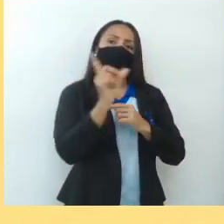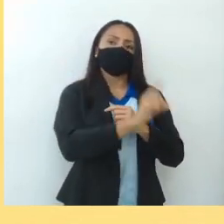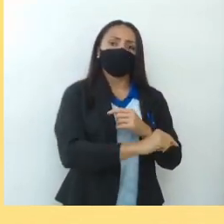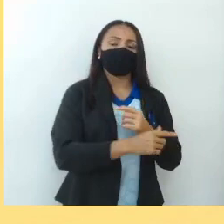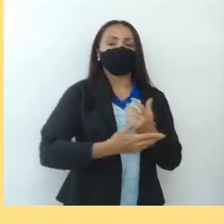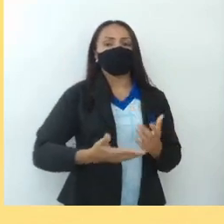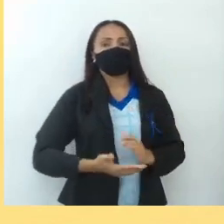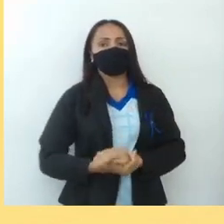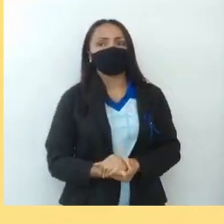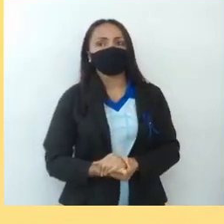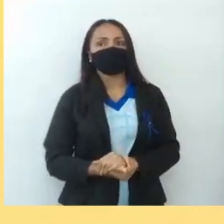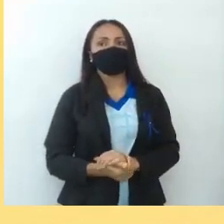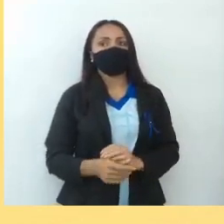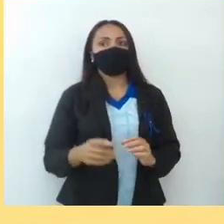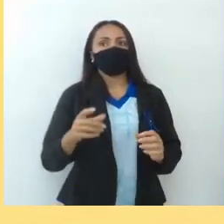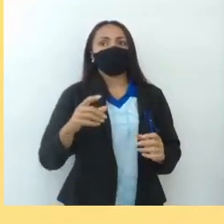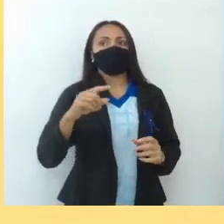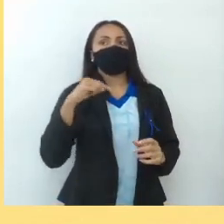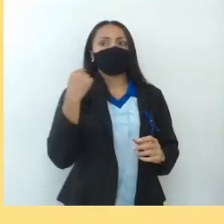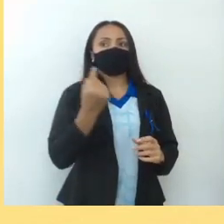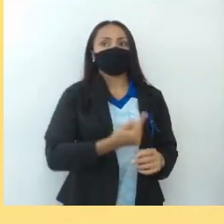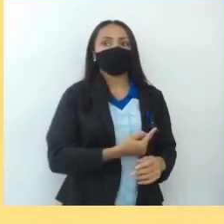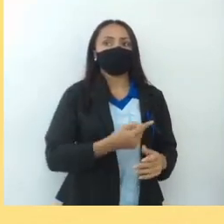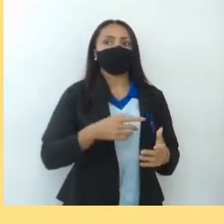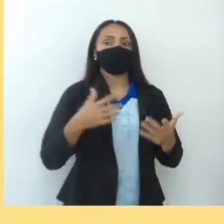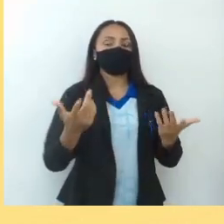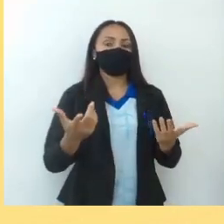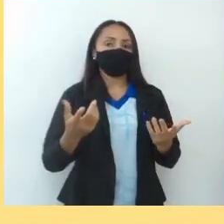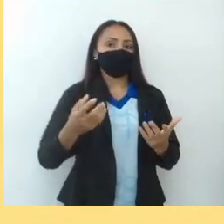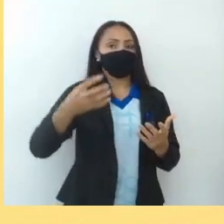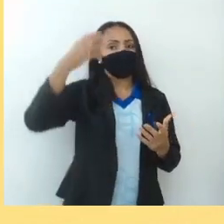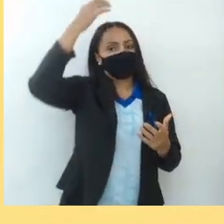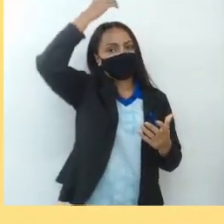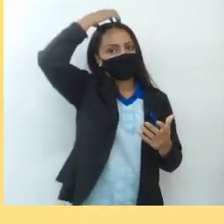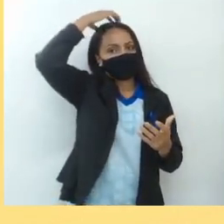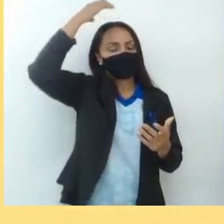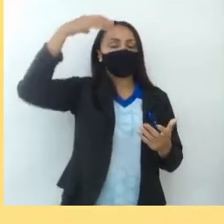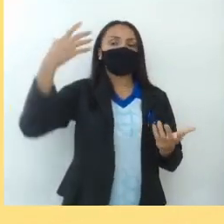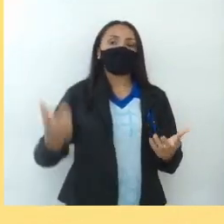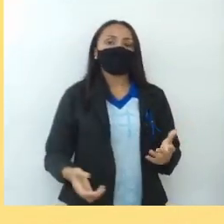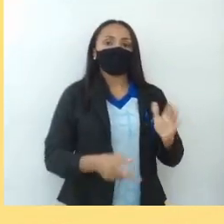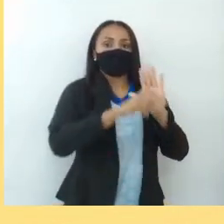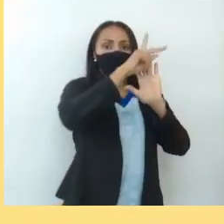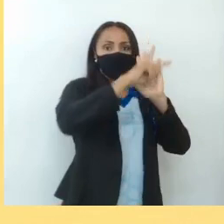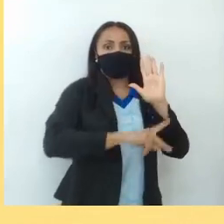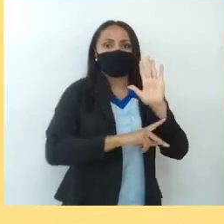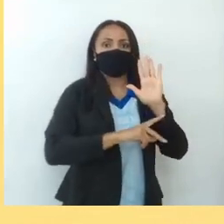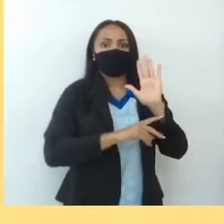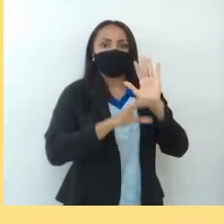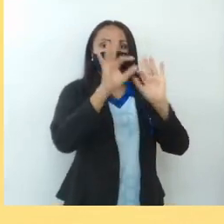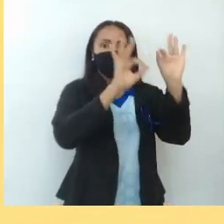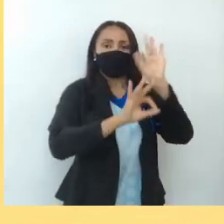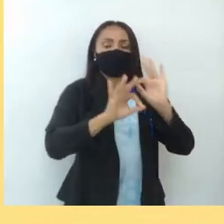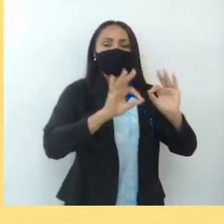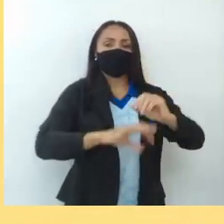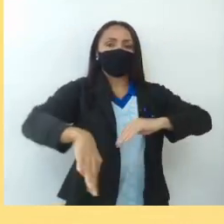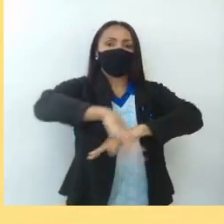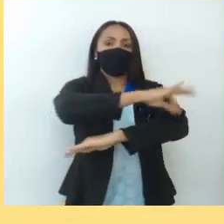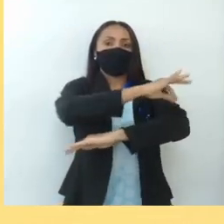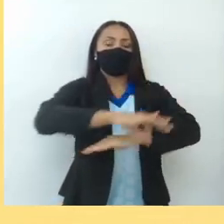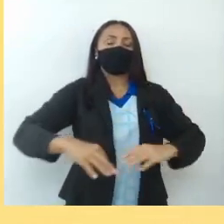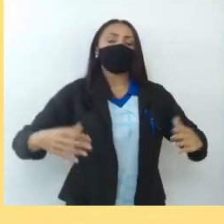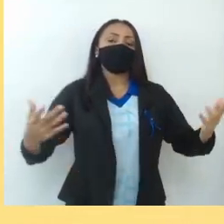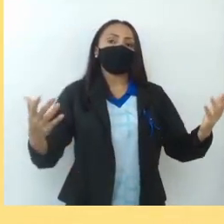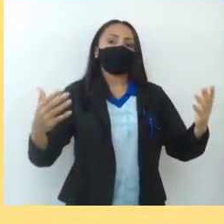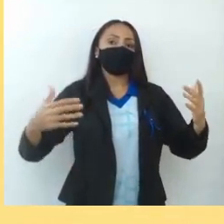nosso, querido príncipe Maurício de Nassau trouxe todo um projeto arquitetônico para Recife, para a cidade de Mauricéia, que era